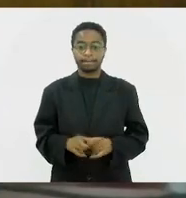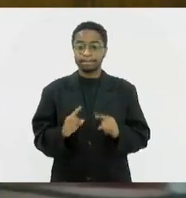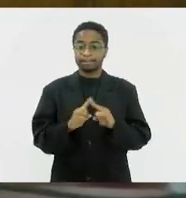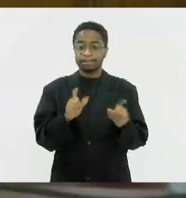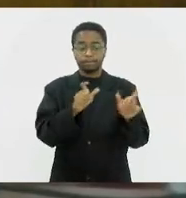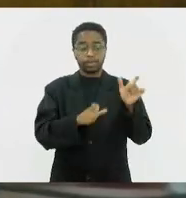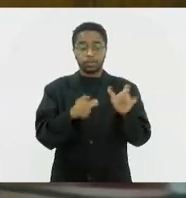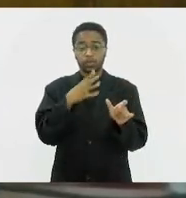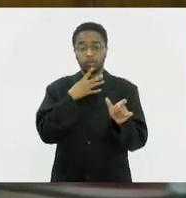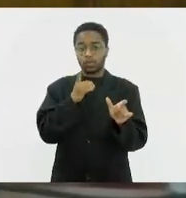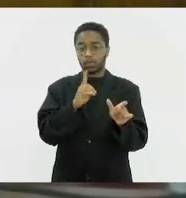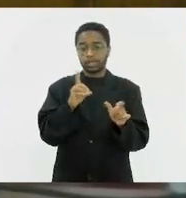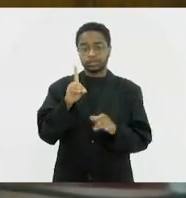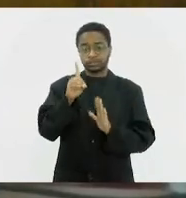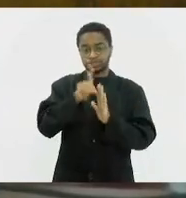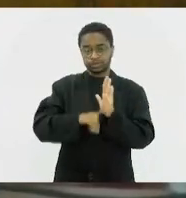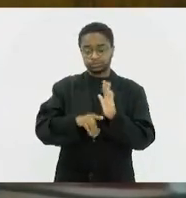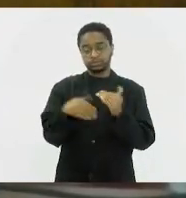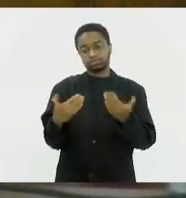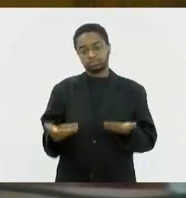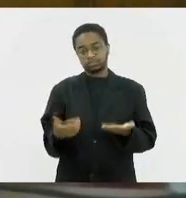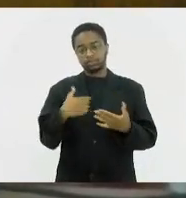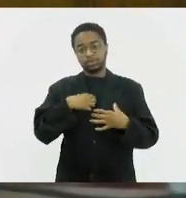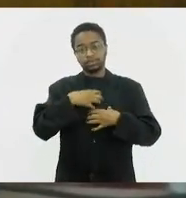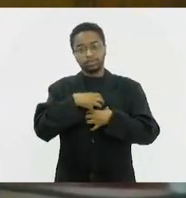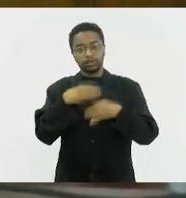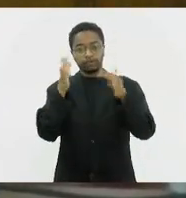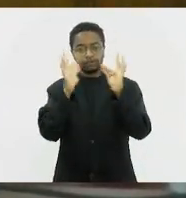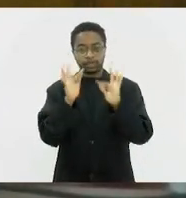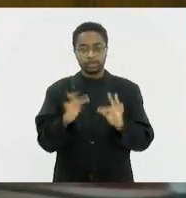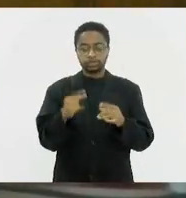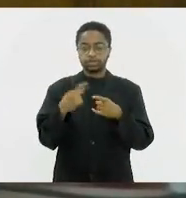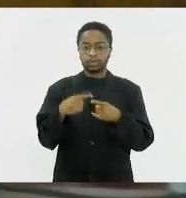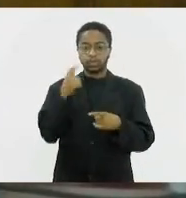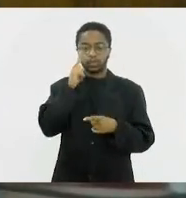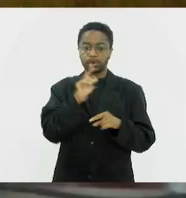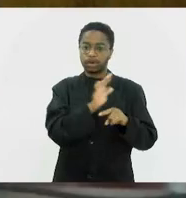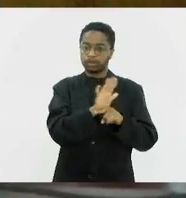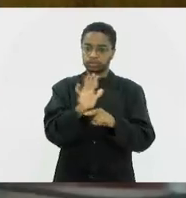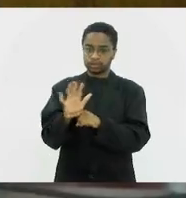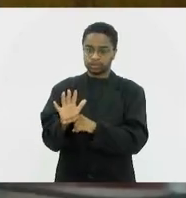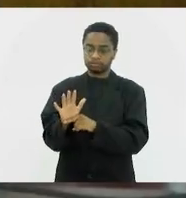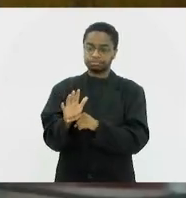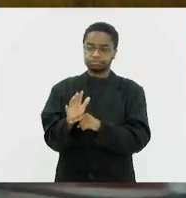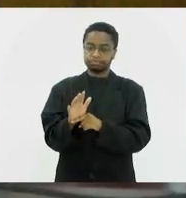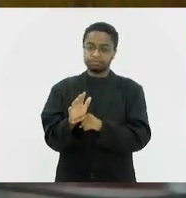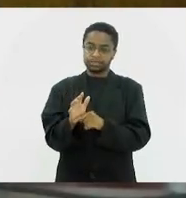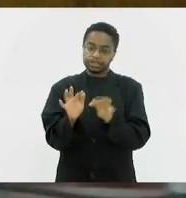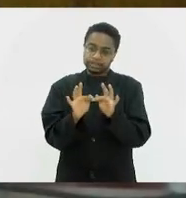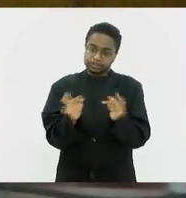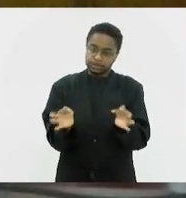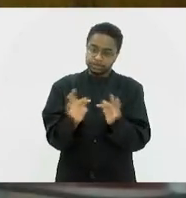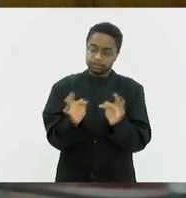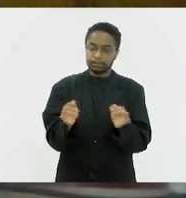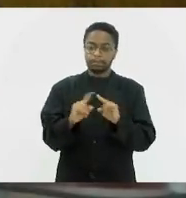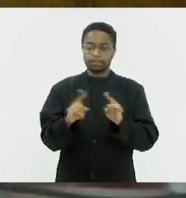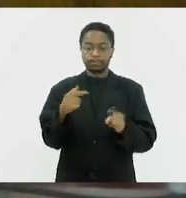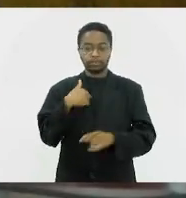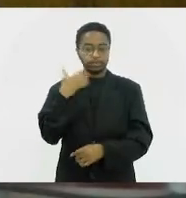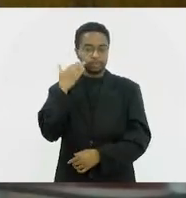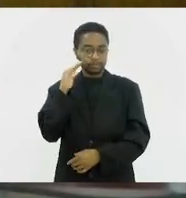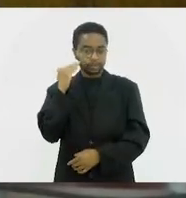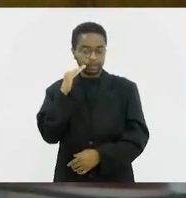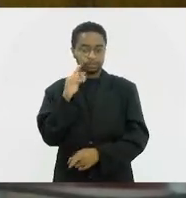desconheceram o seu direito. Então, eu me sinto muito feliz de estar contribuindo de uma forma bem singela. Entendo que a